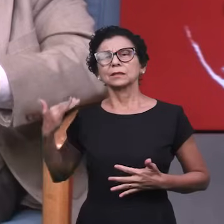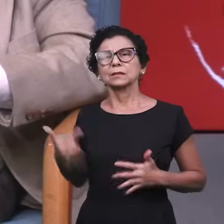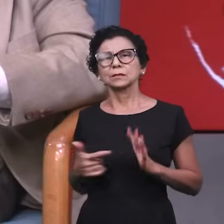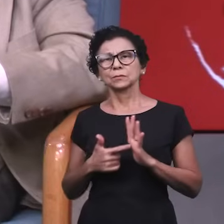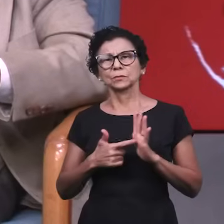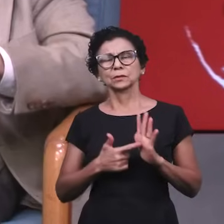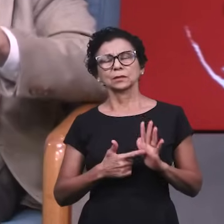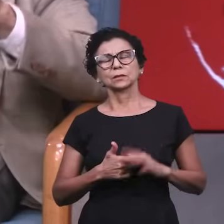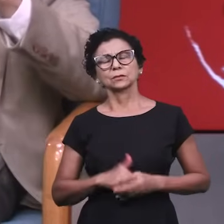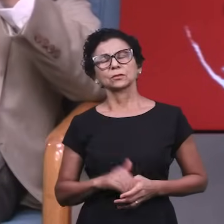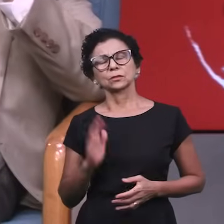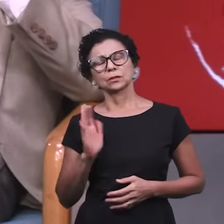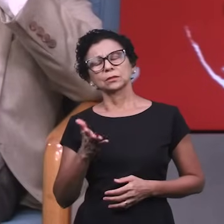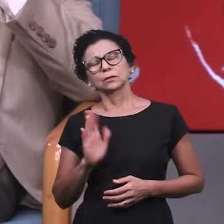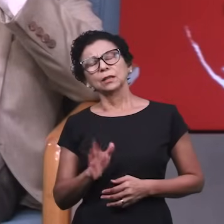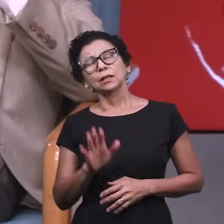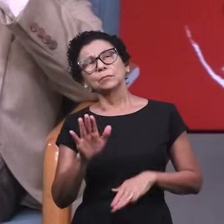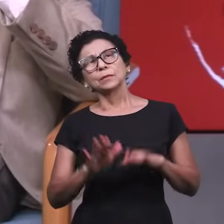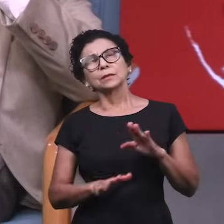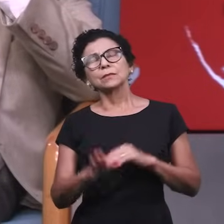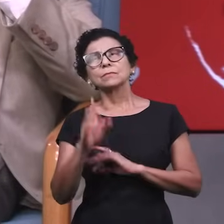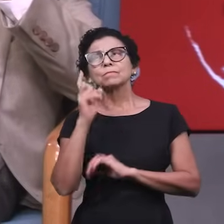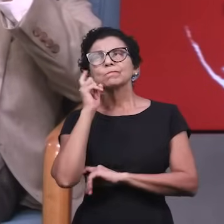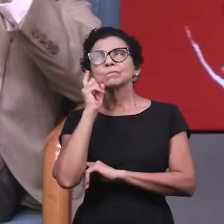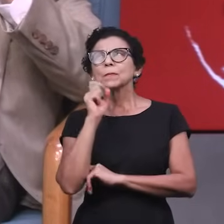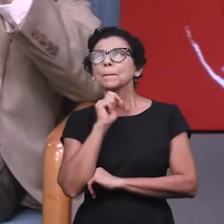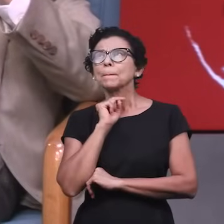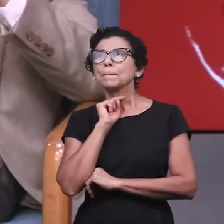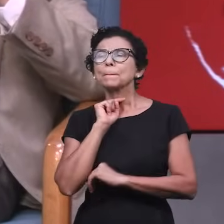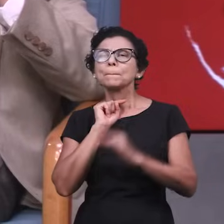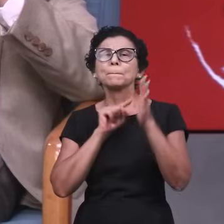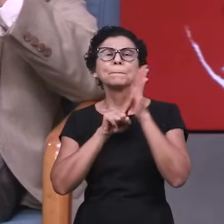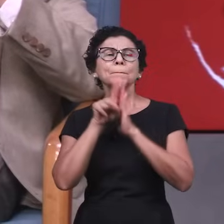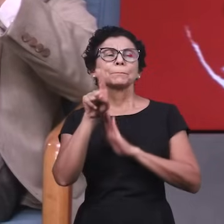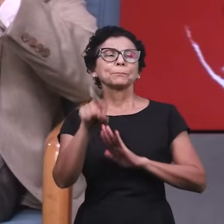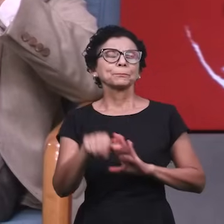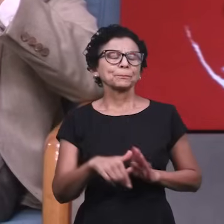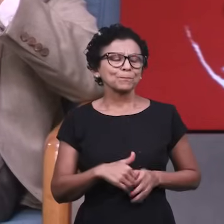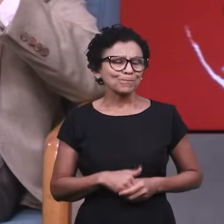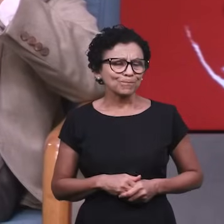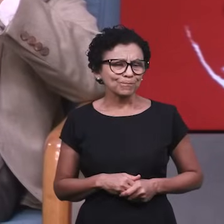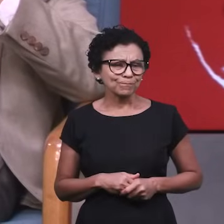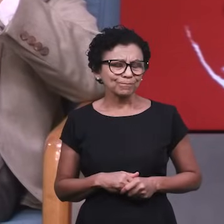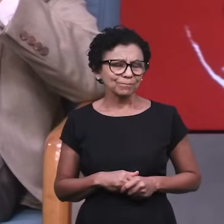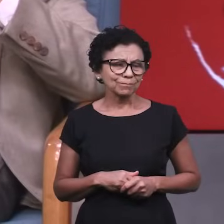mostrando com clareza isso. Mas alguém pode fazer uma pergunta,